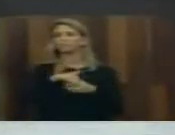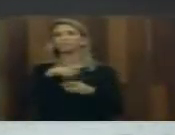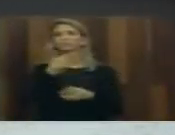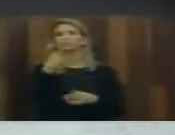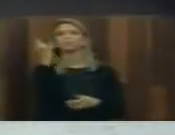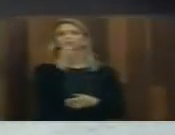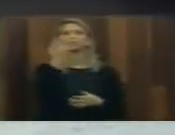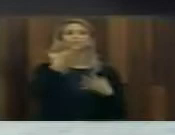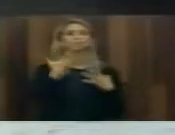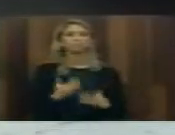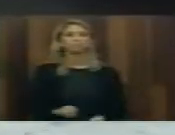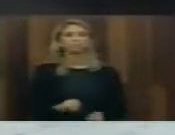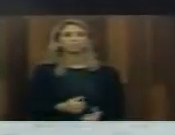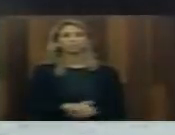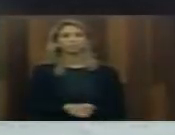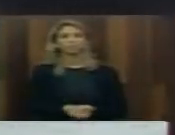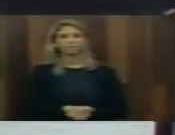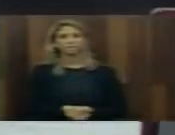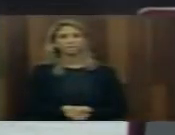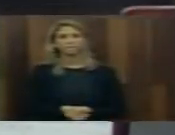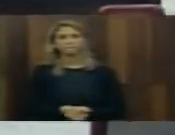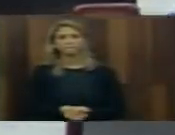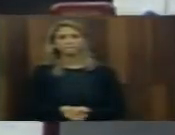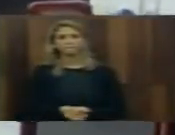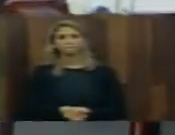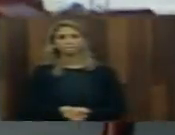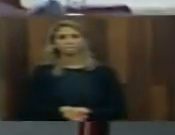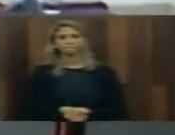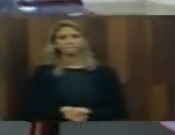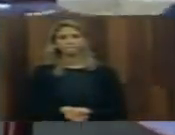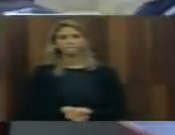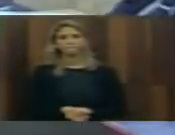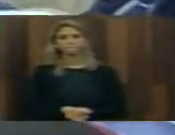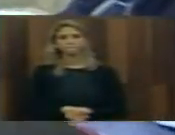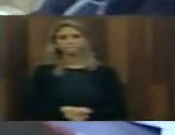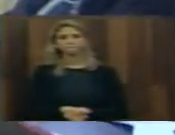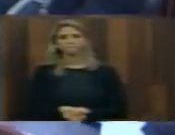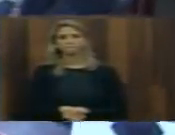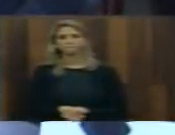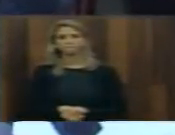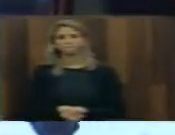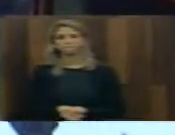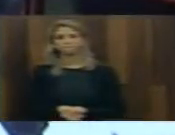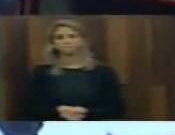favoráveis permaneçam como estão, aprovado por unanimidade.